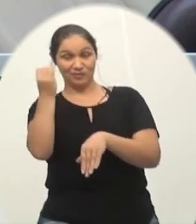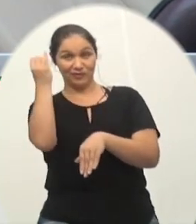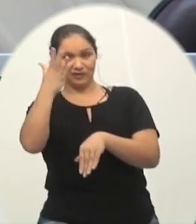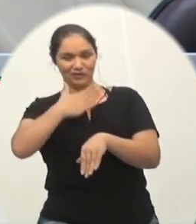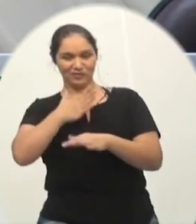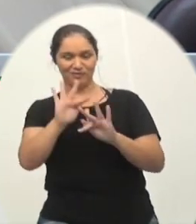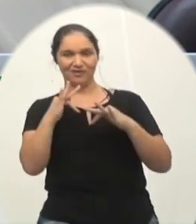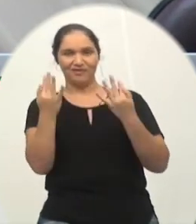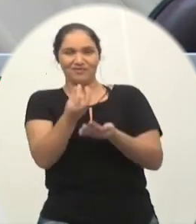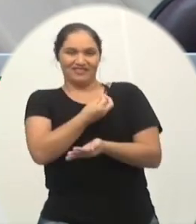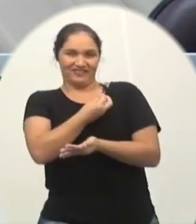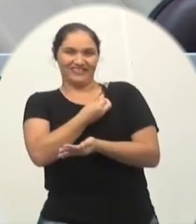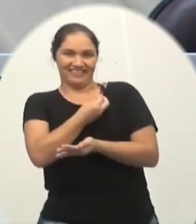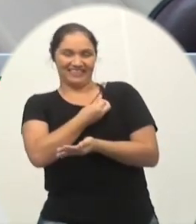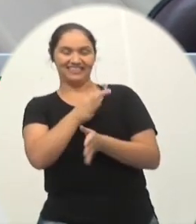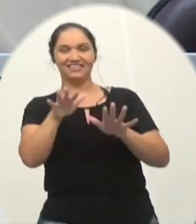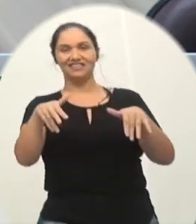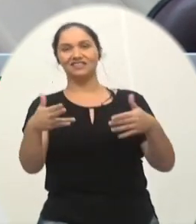porque...